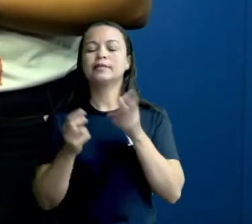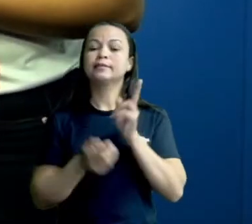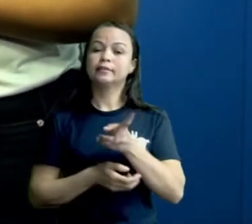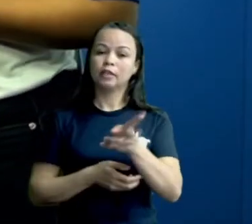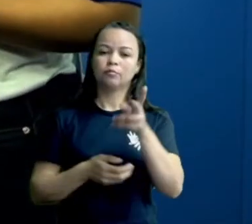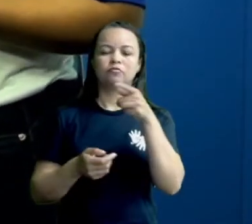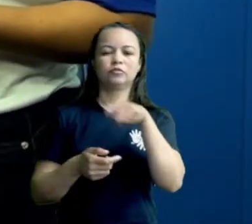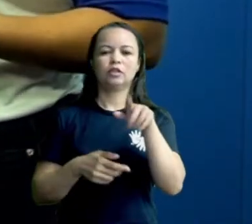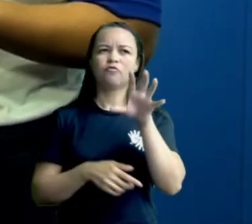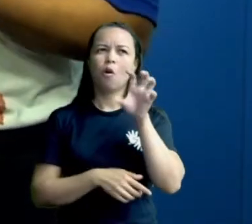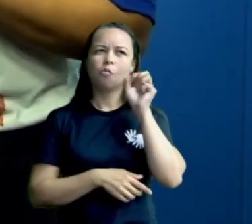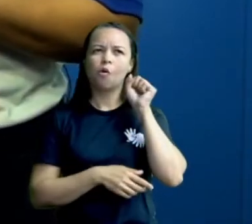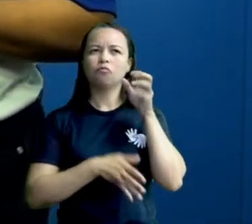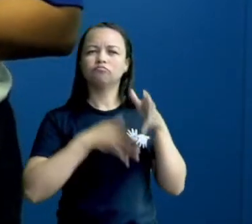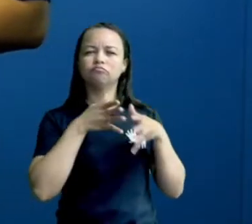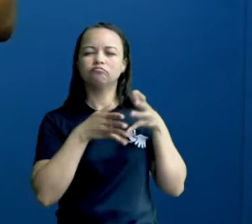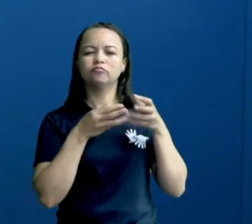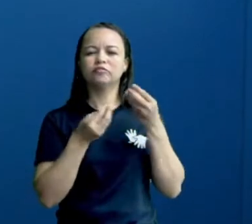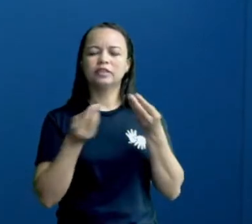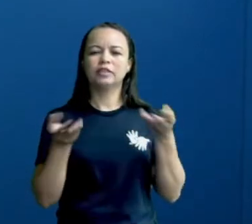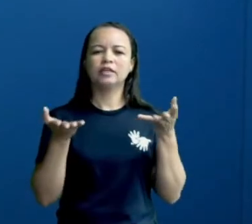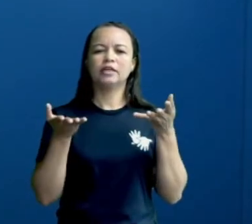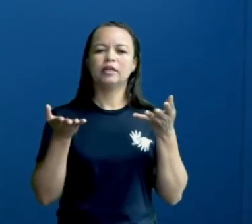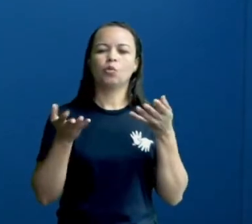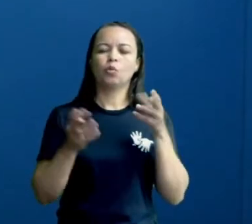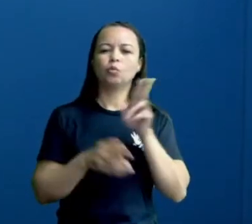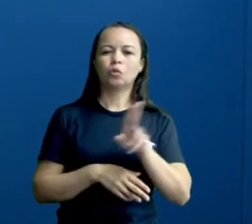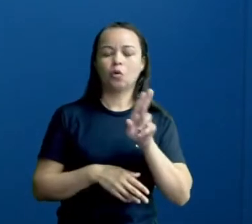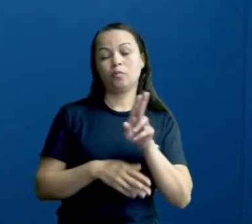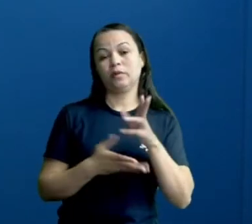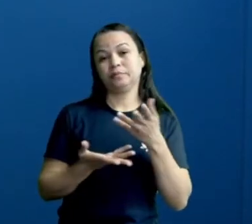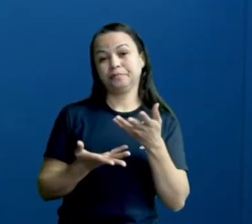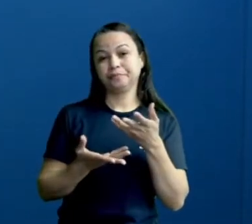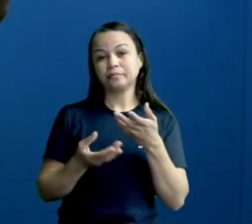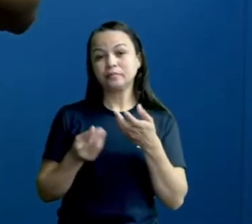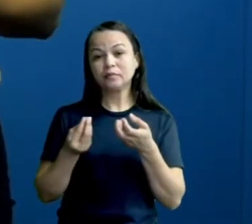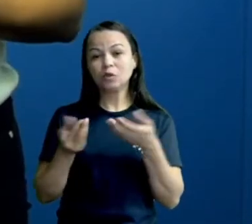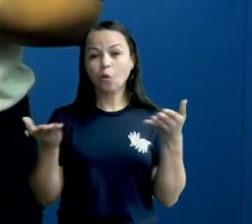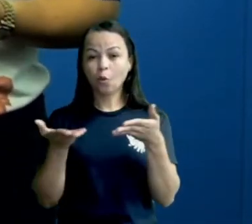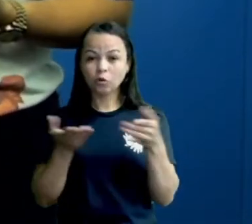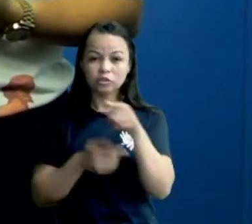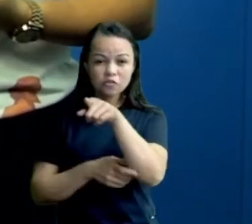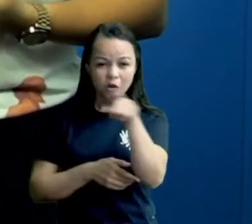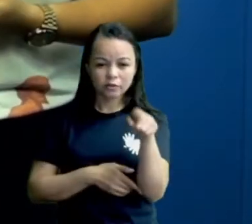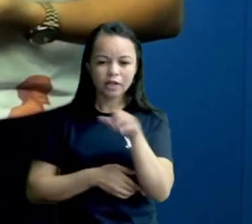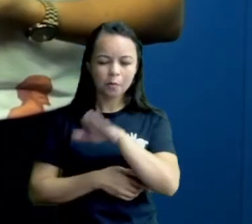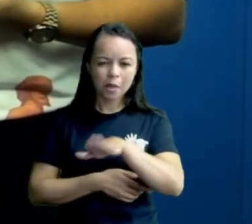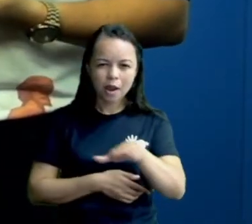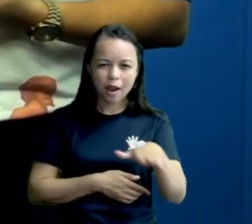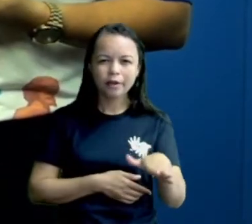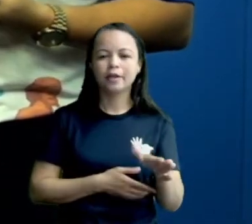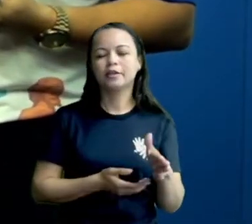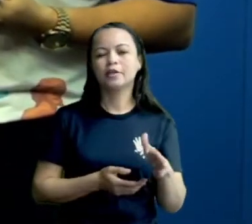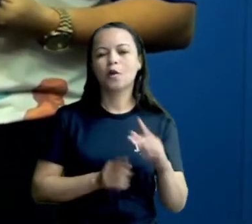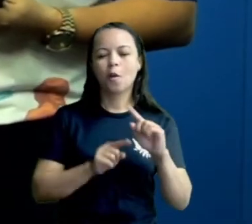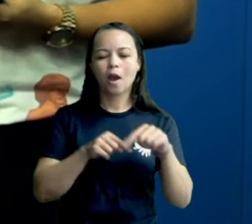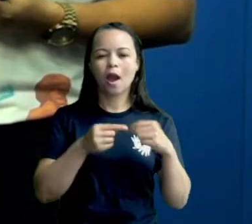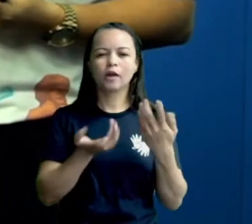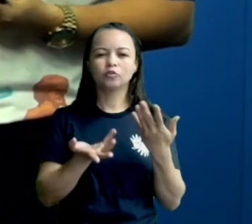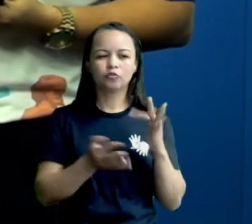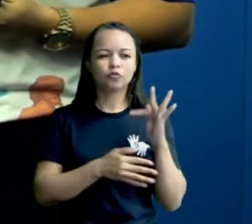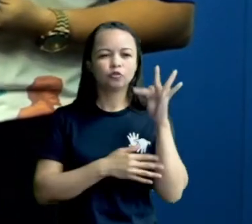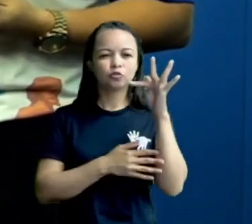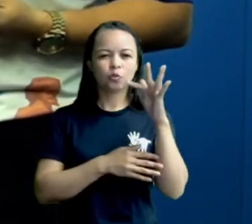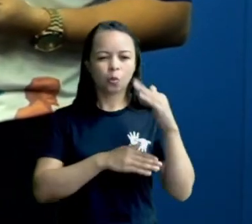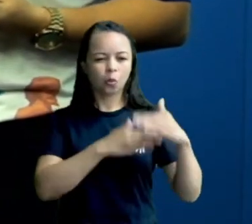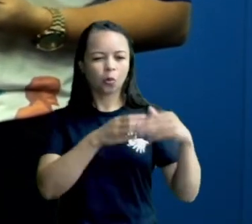esses nomes. Hoje vocês estão pequenininhos, a gente conta a história assim bem superficialmente para vocês, mas com o passar dos anos,